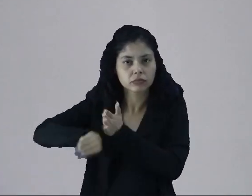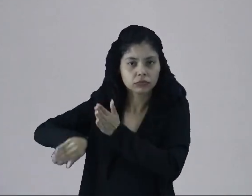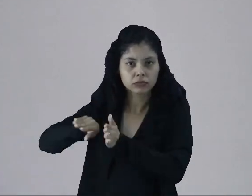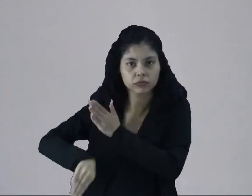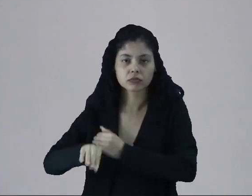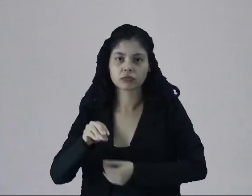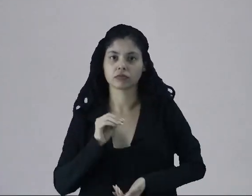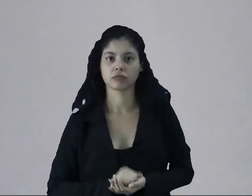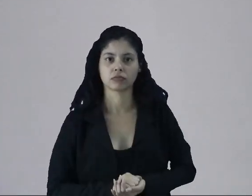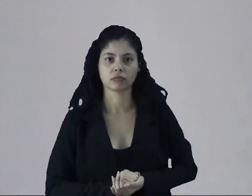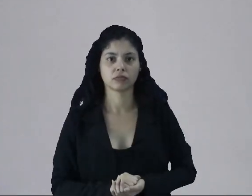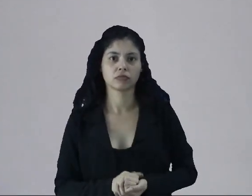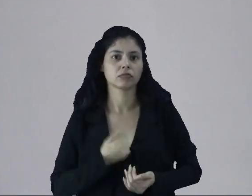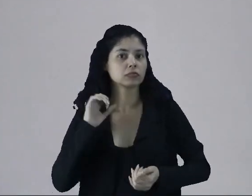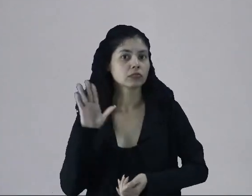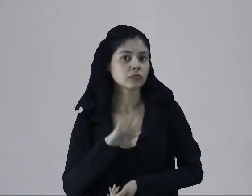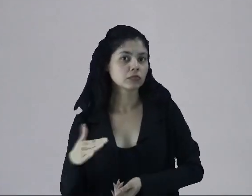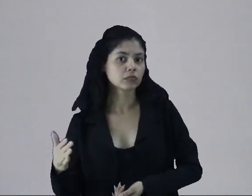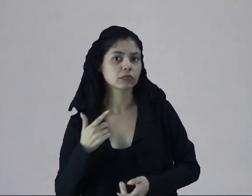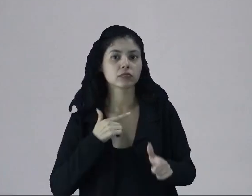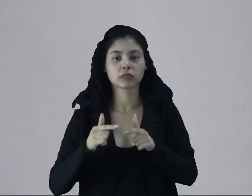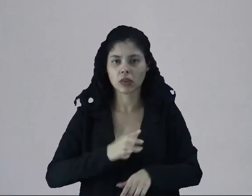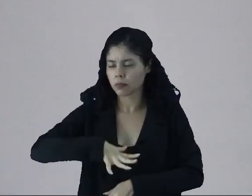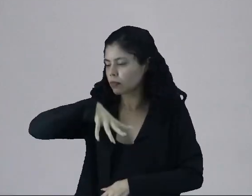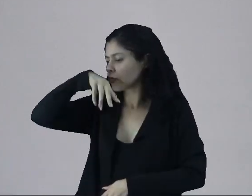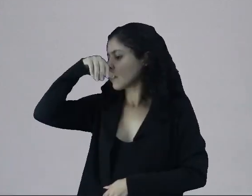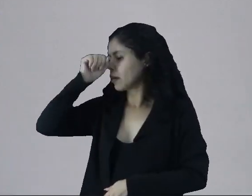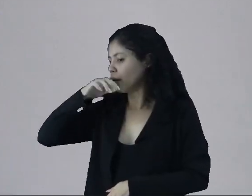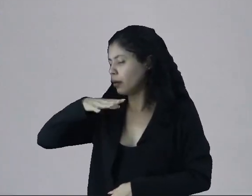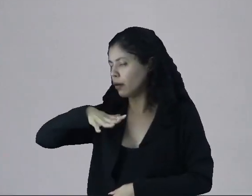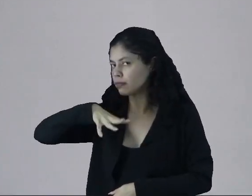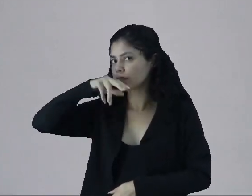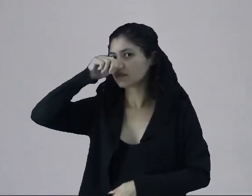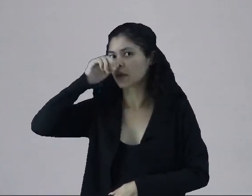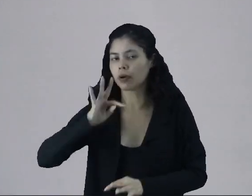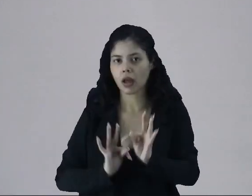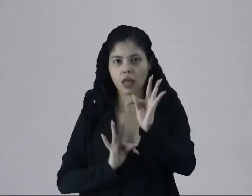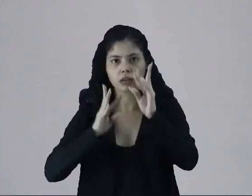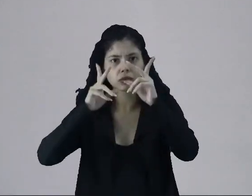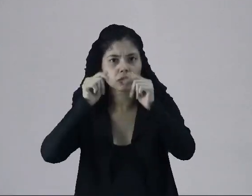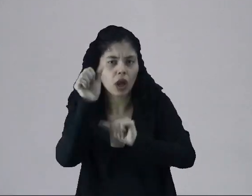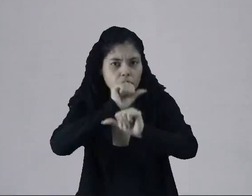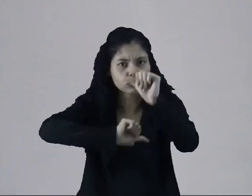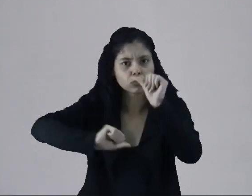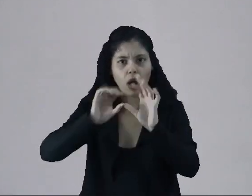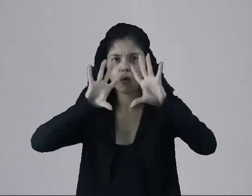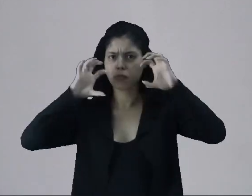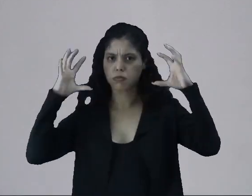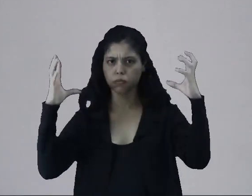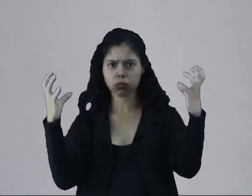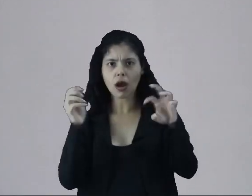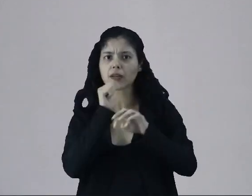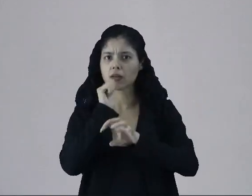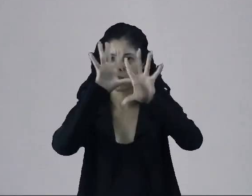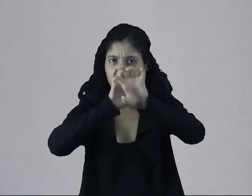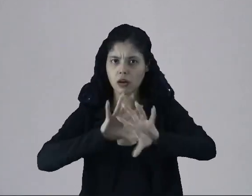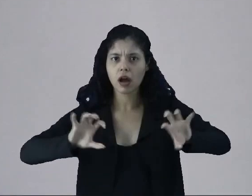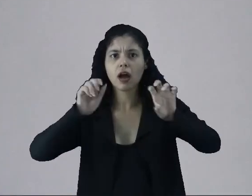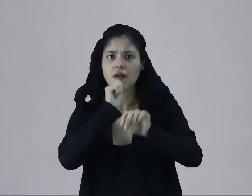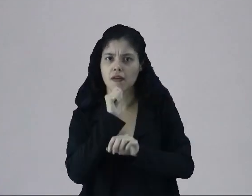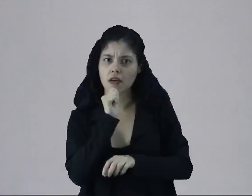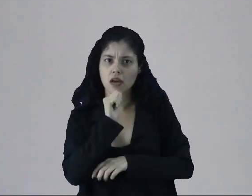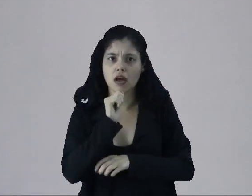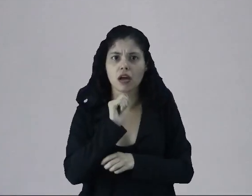metabólicos. Quando você trabalha sobre o sistema respiratório, você vai ver lá todo o funcionamento, as trocas gasosas que acontecem lá nos